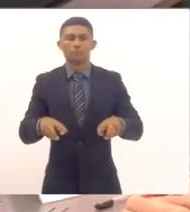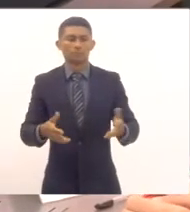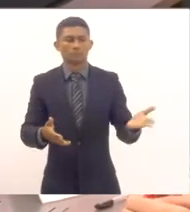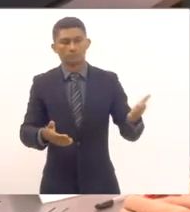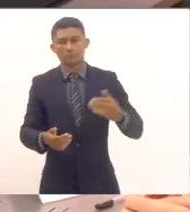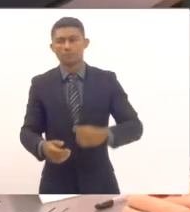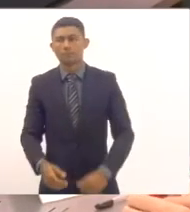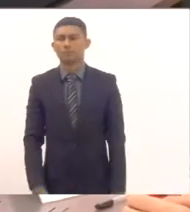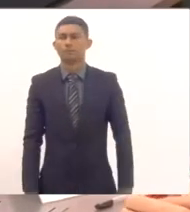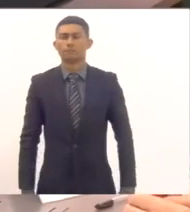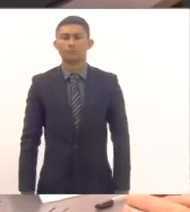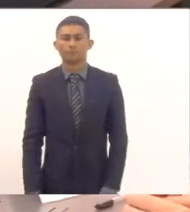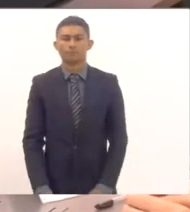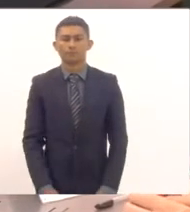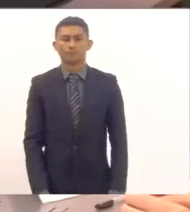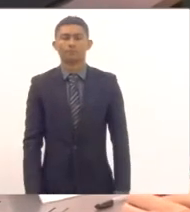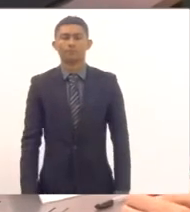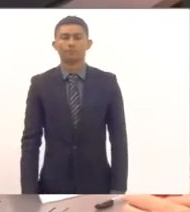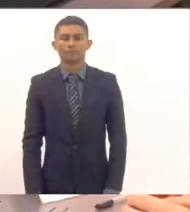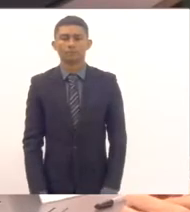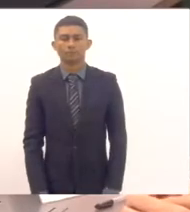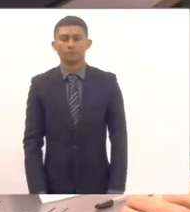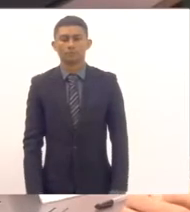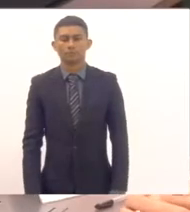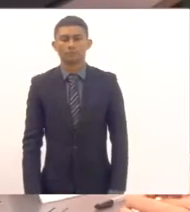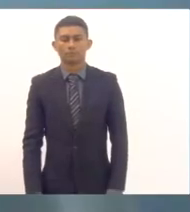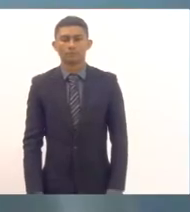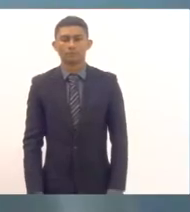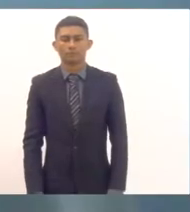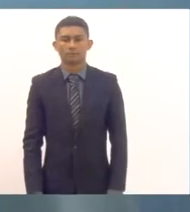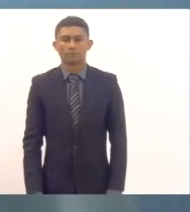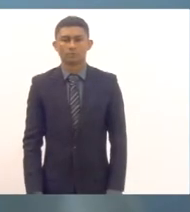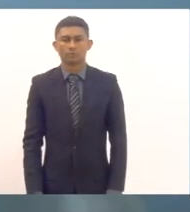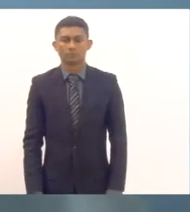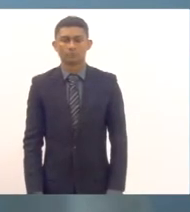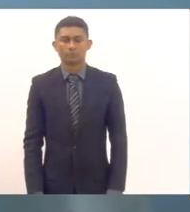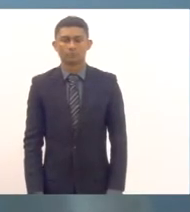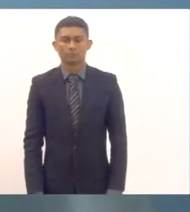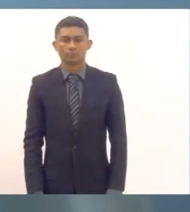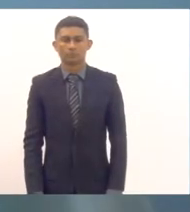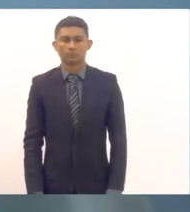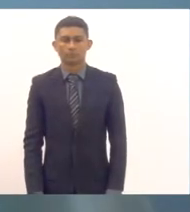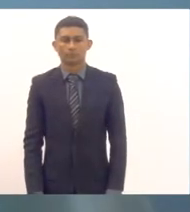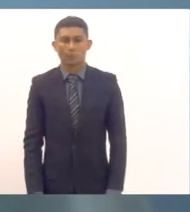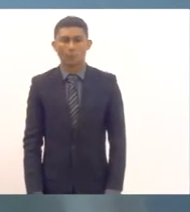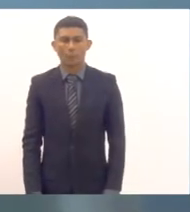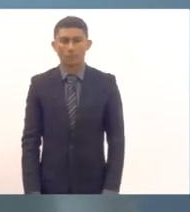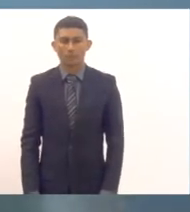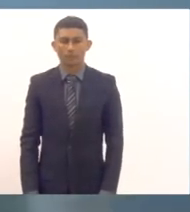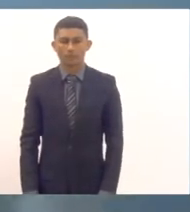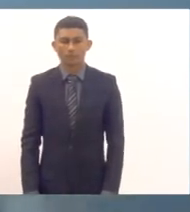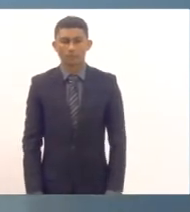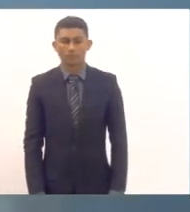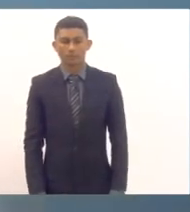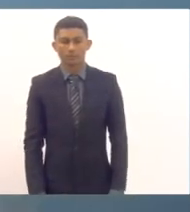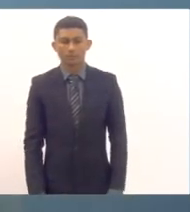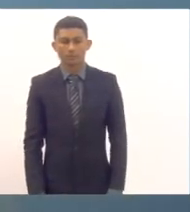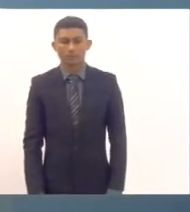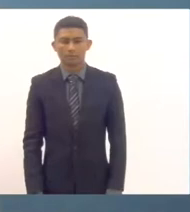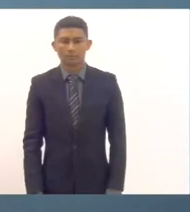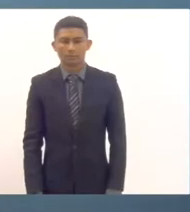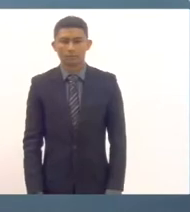gentileza eu comprei meu passira pé e quem tem apresentação isso não